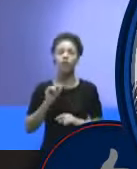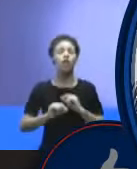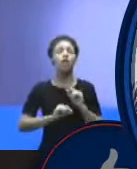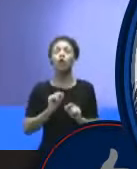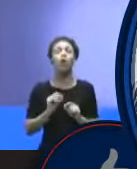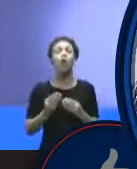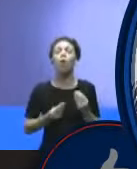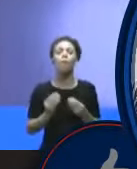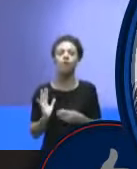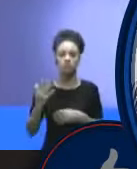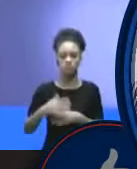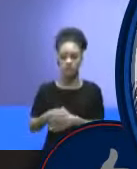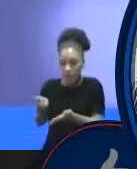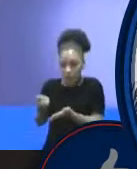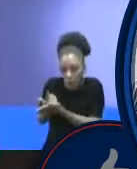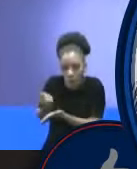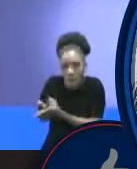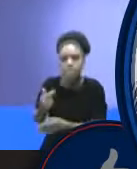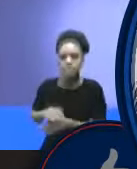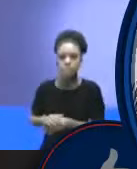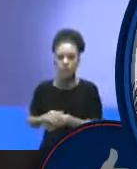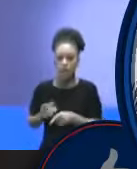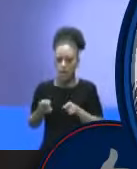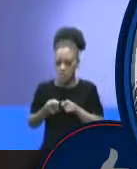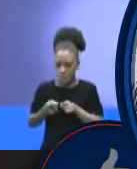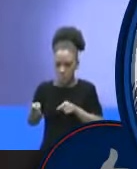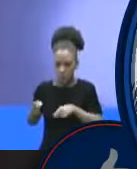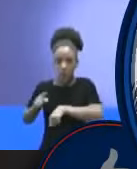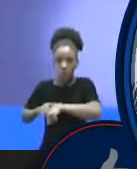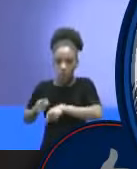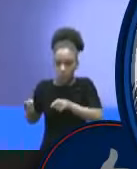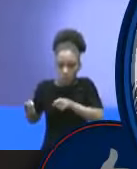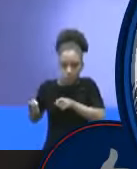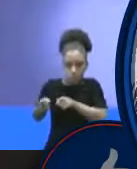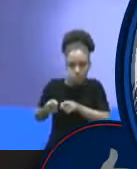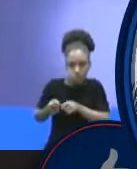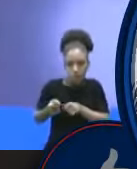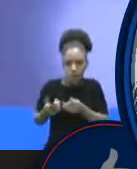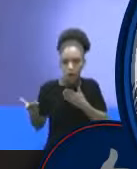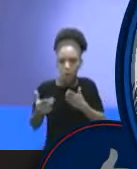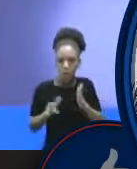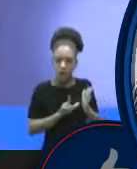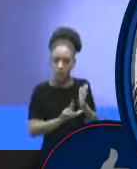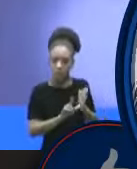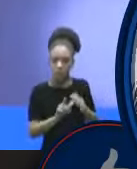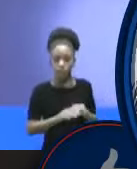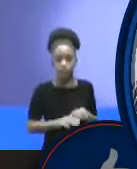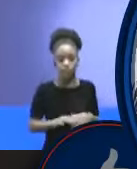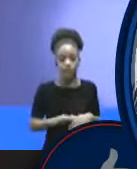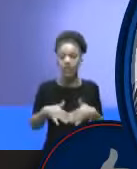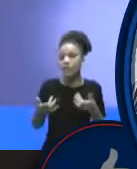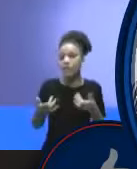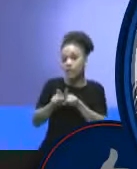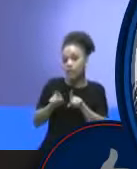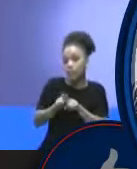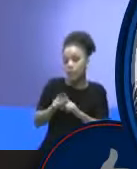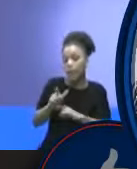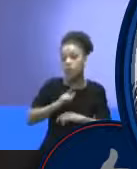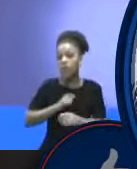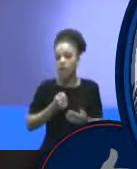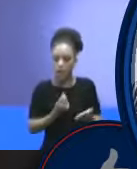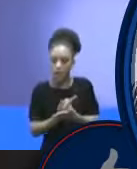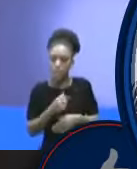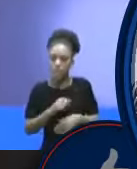de compra também acontece na metade do tempo comparado ao cliente da loja. E ainda tem a frequência de compra,